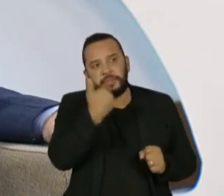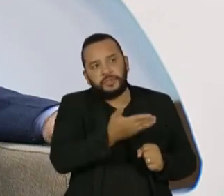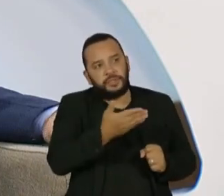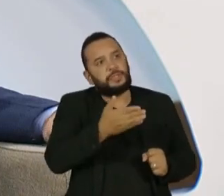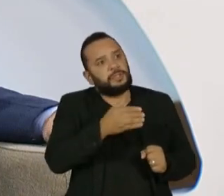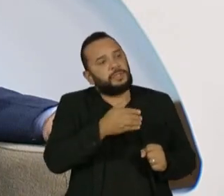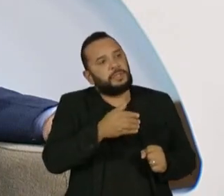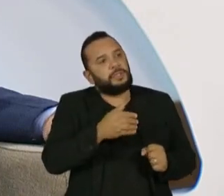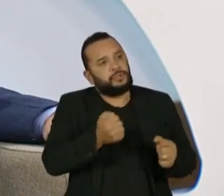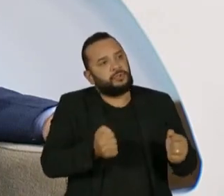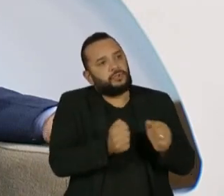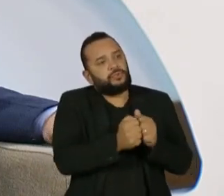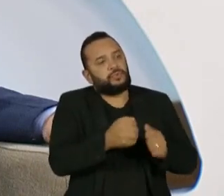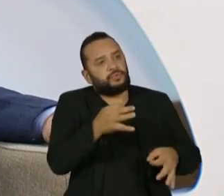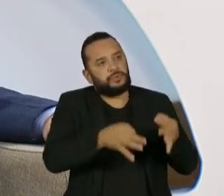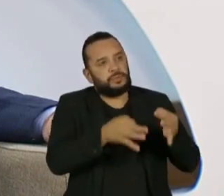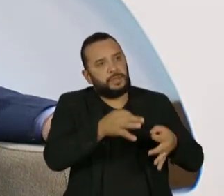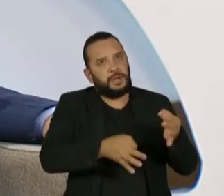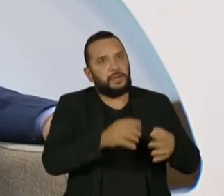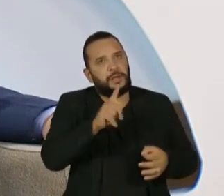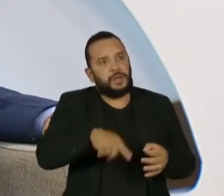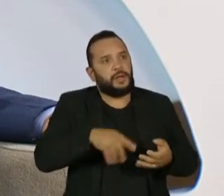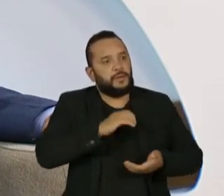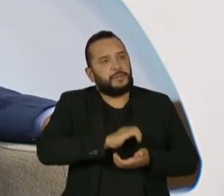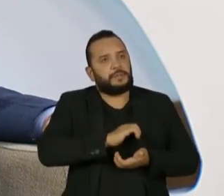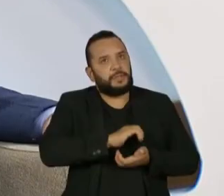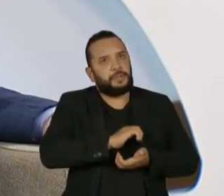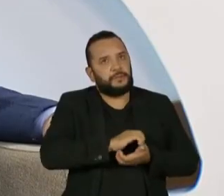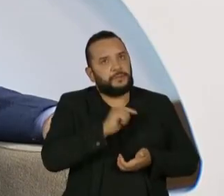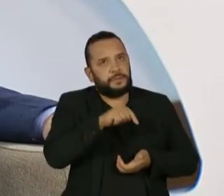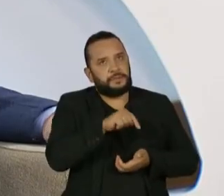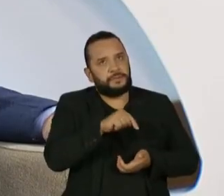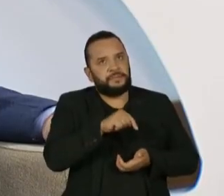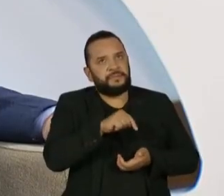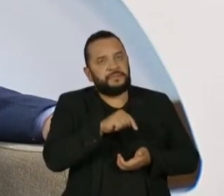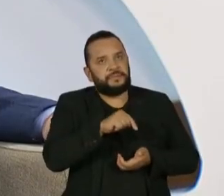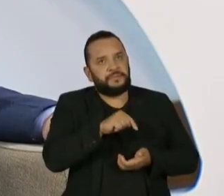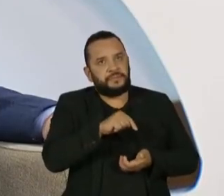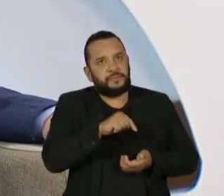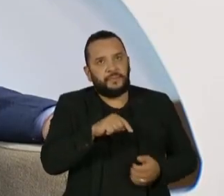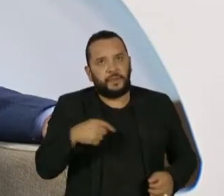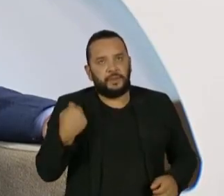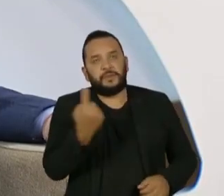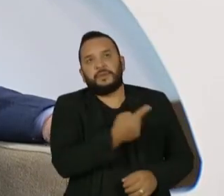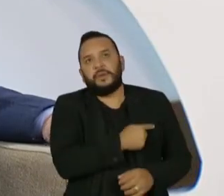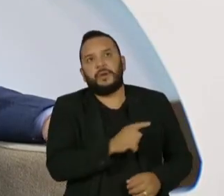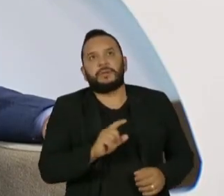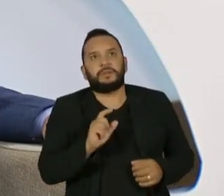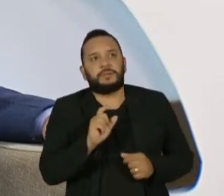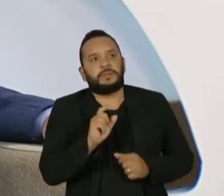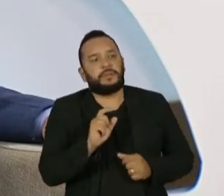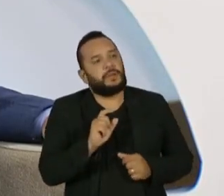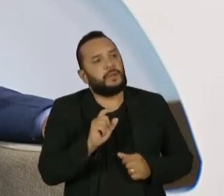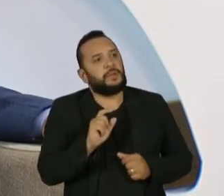ao Judiciário, né, ao STF. Nós propusemos a possibilidade de que,